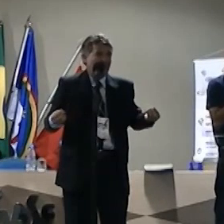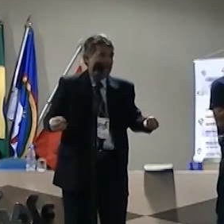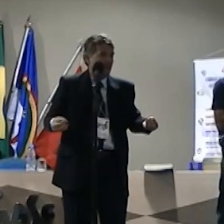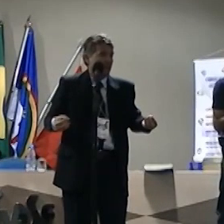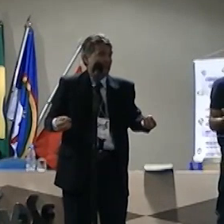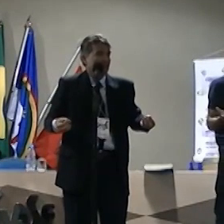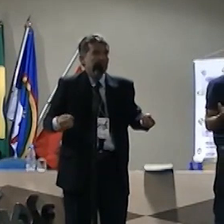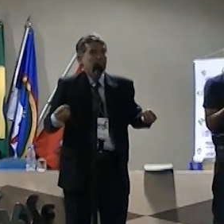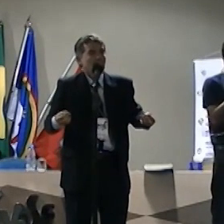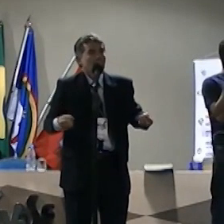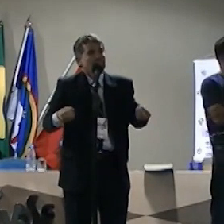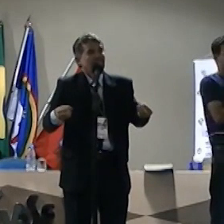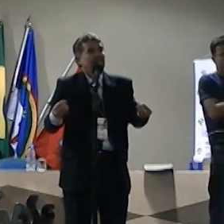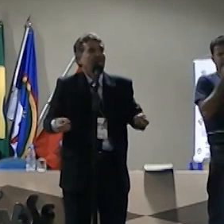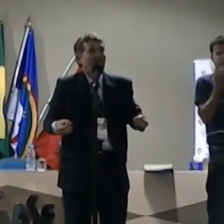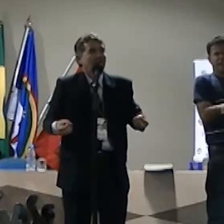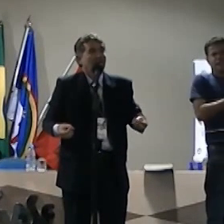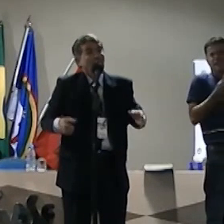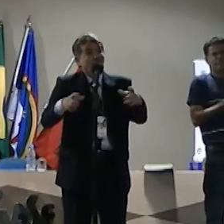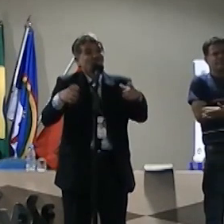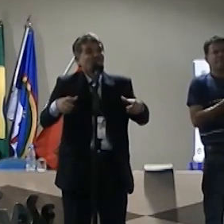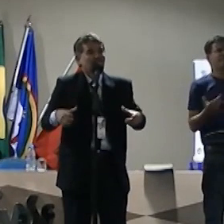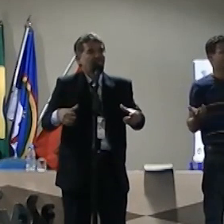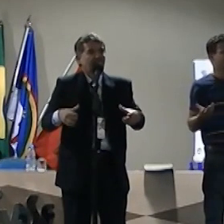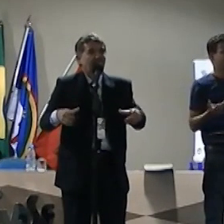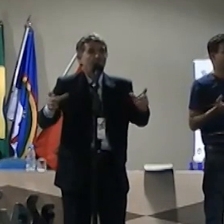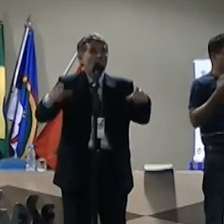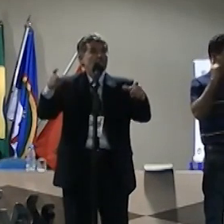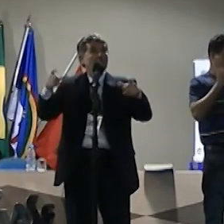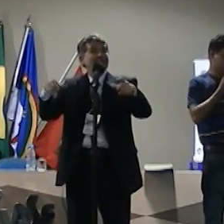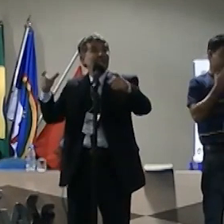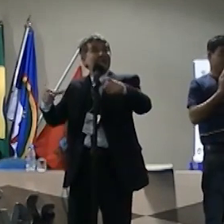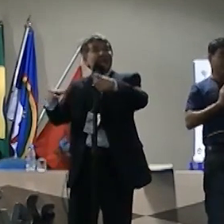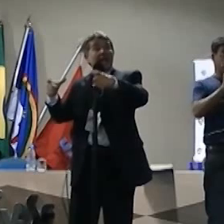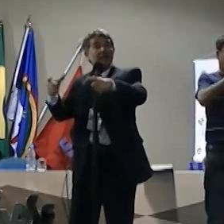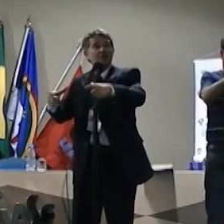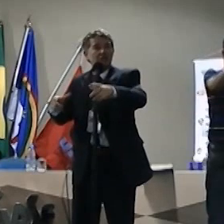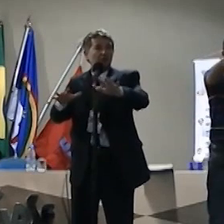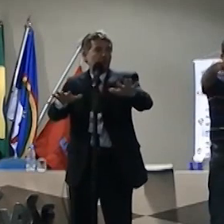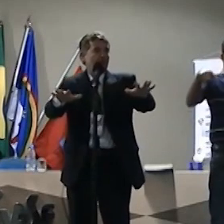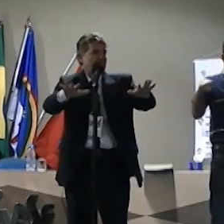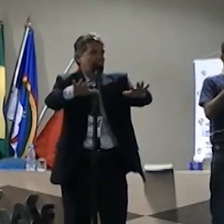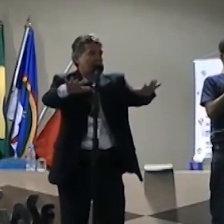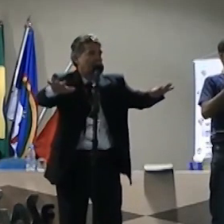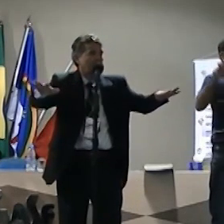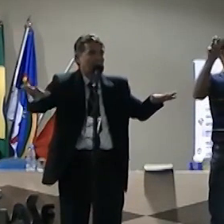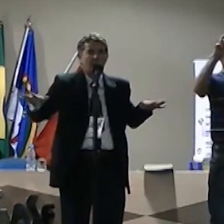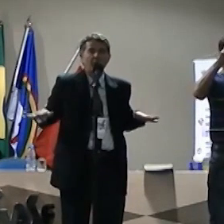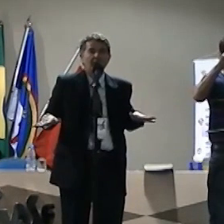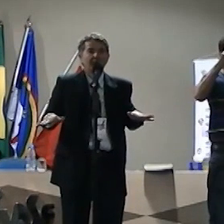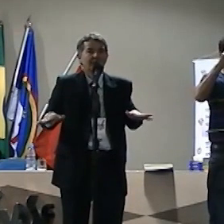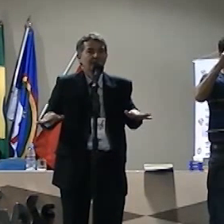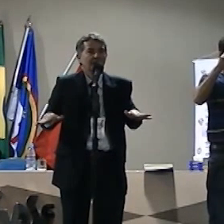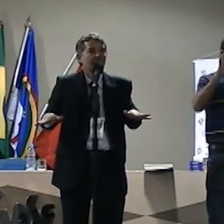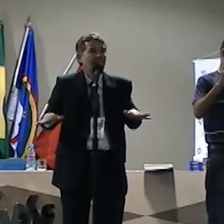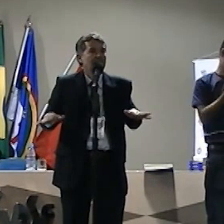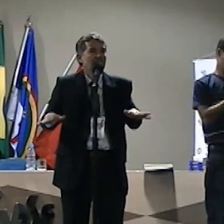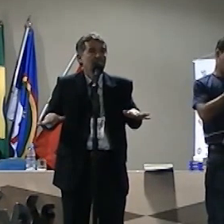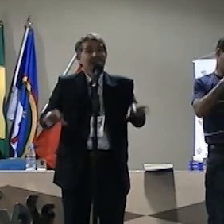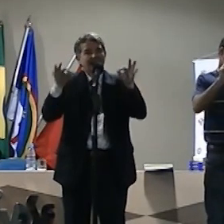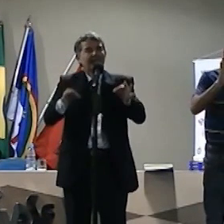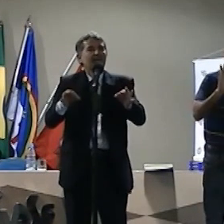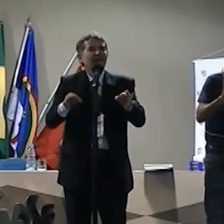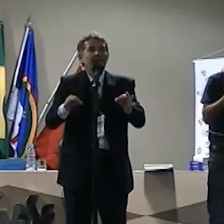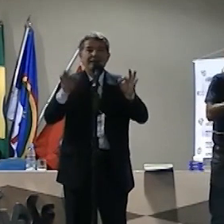terríveis, por exemplo, de surdo em sala de aula, dia de quinta-feira, por conta de uma determinada religião, quando você está aqui para não criar um problema de